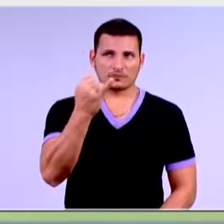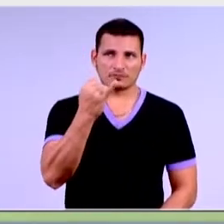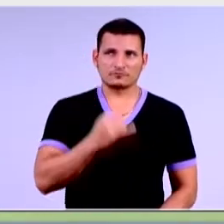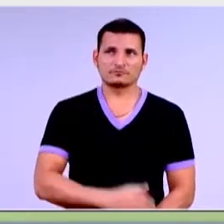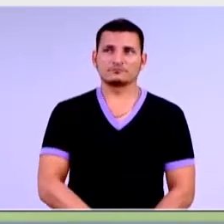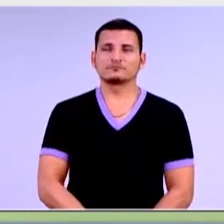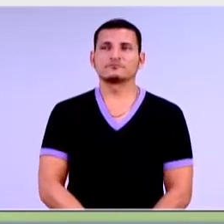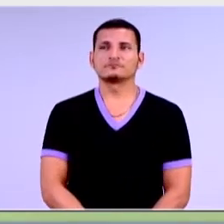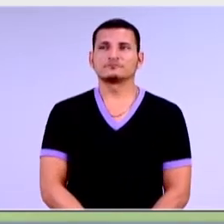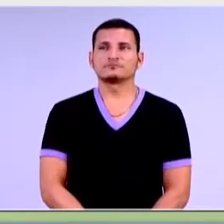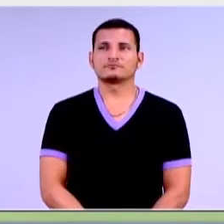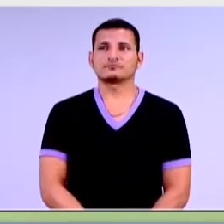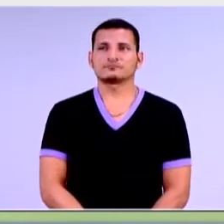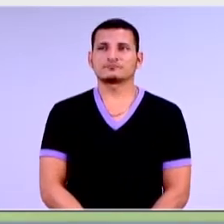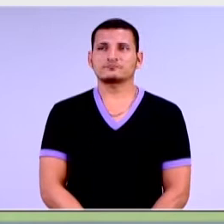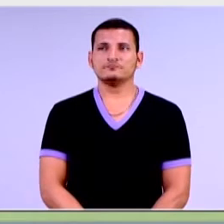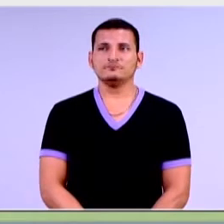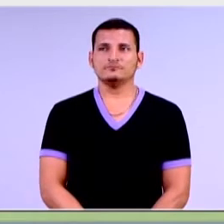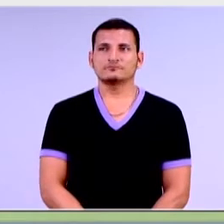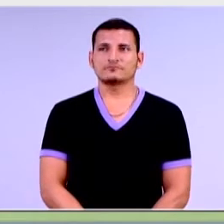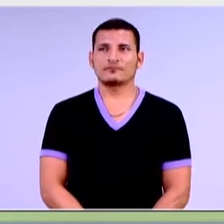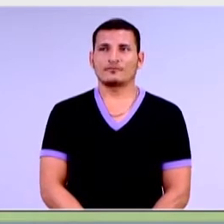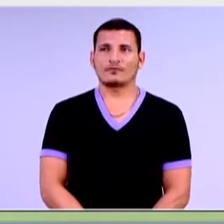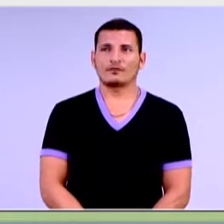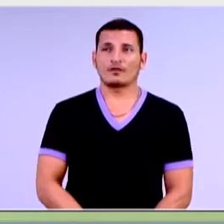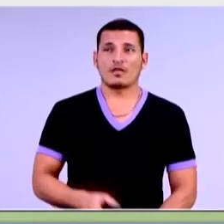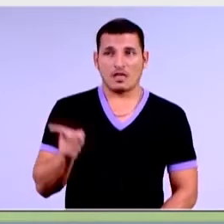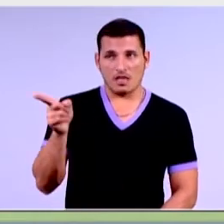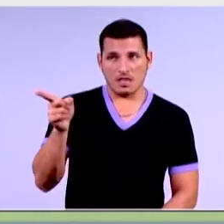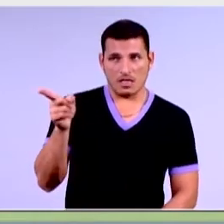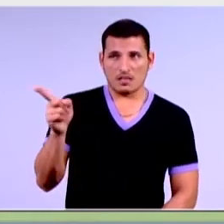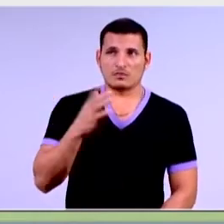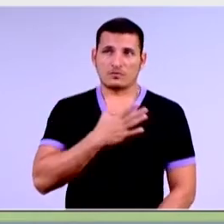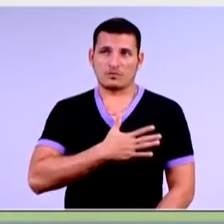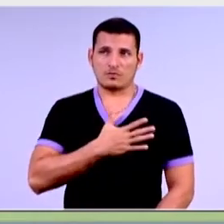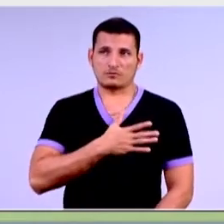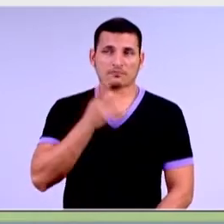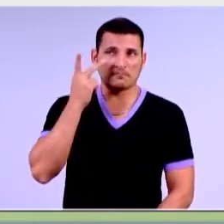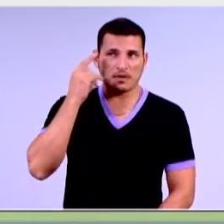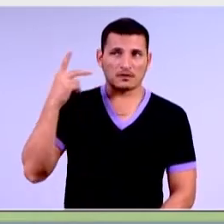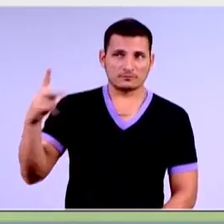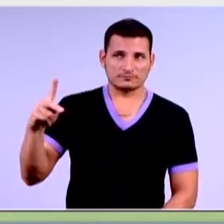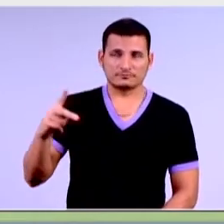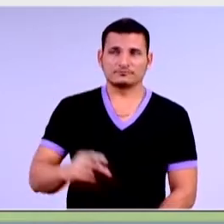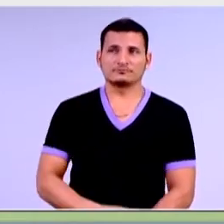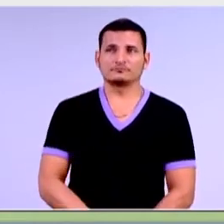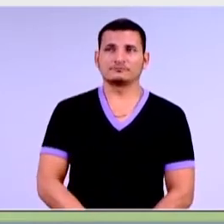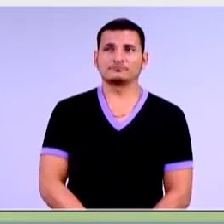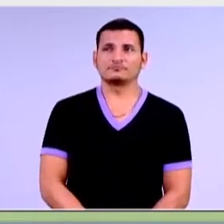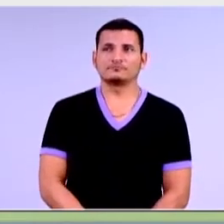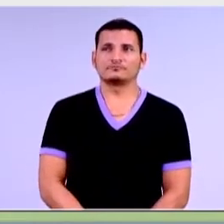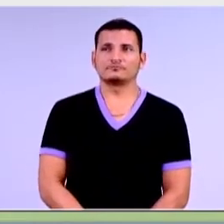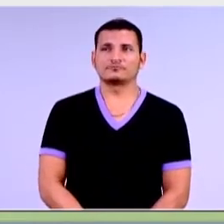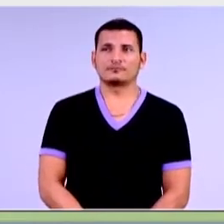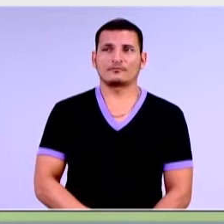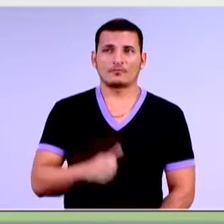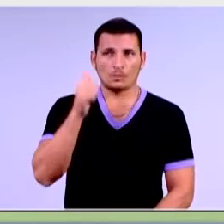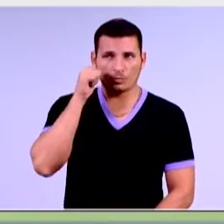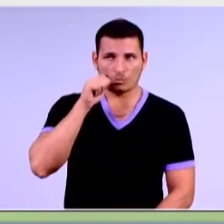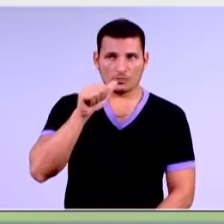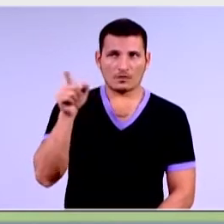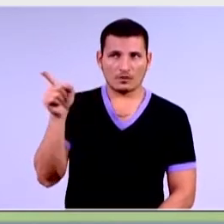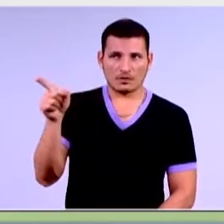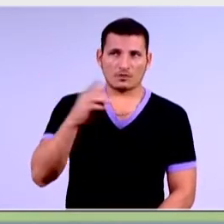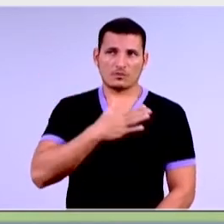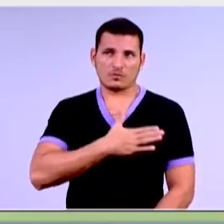relax e resfriada ele gosta do pai dele xilai ex-chefe fada ela gosta do